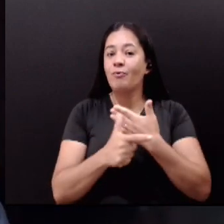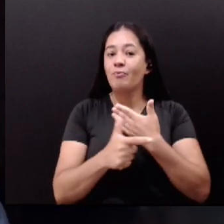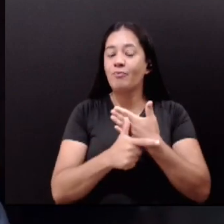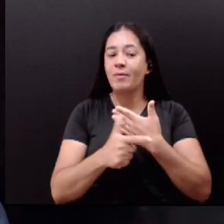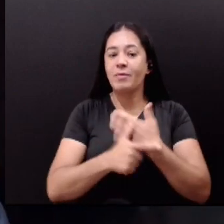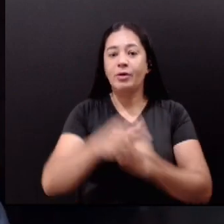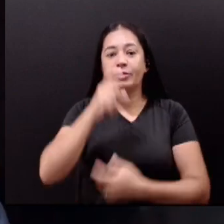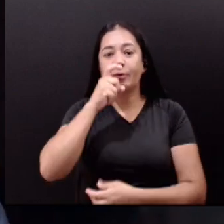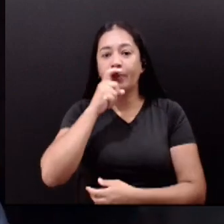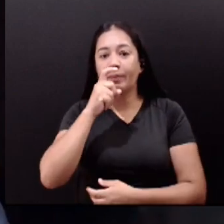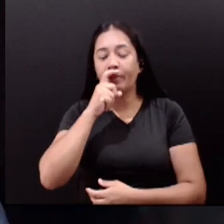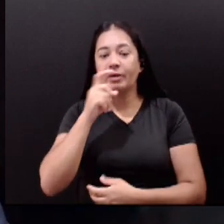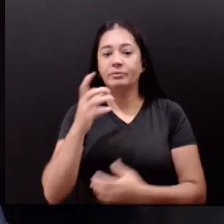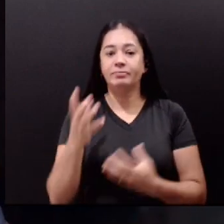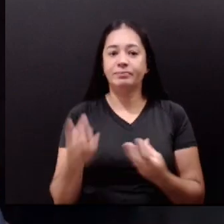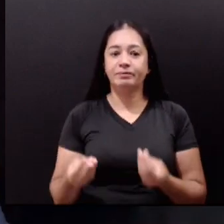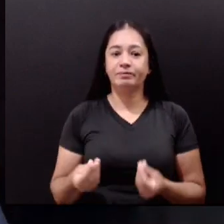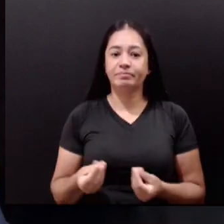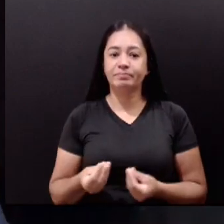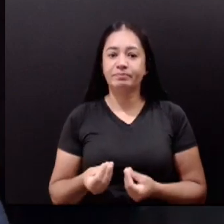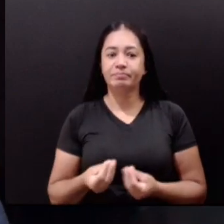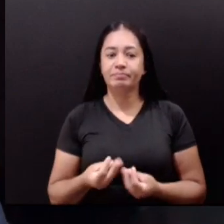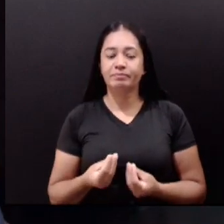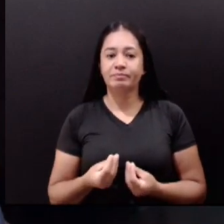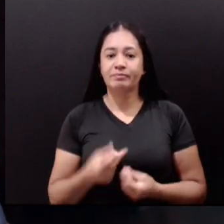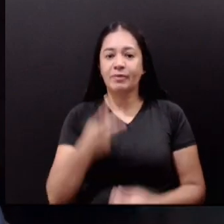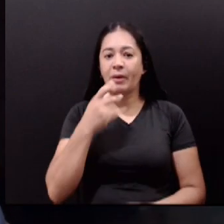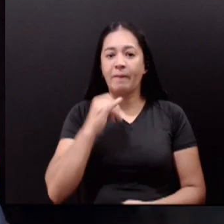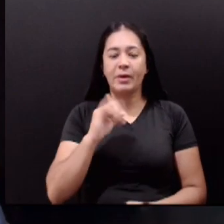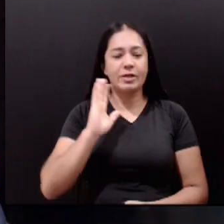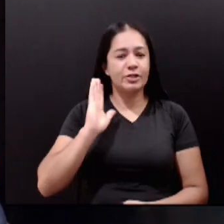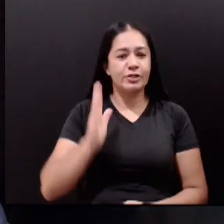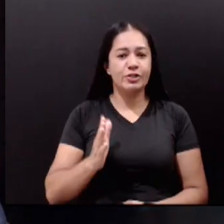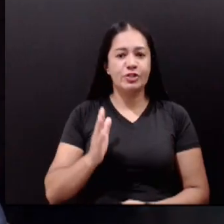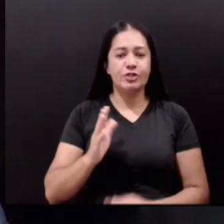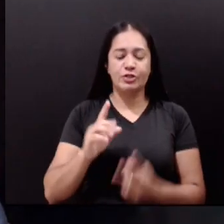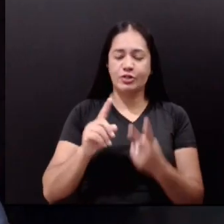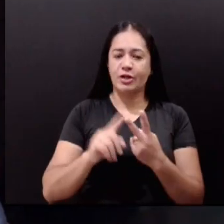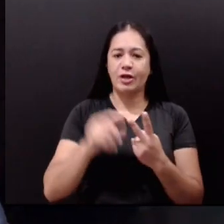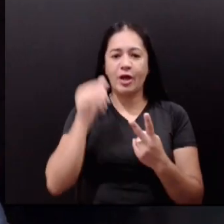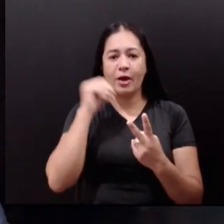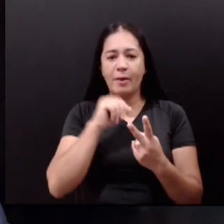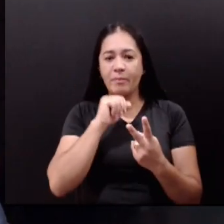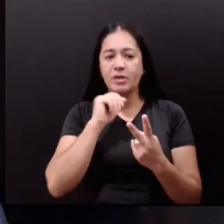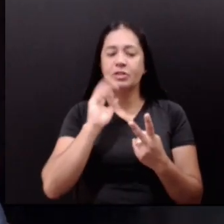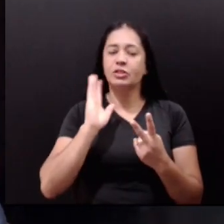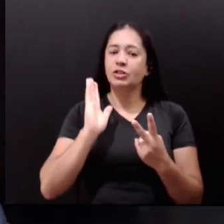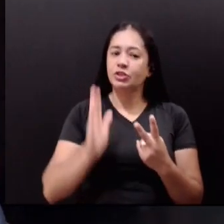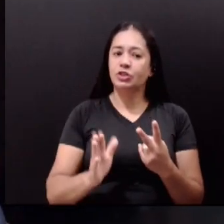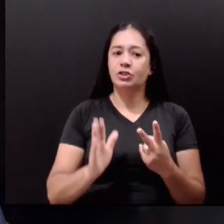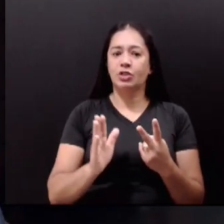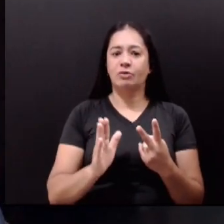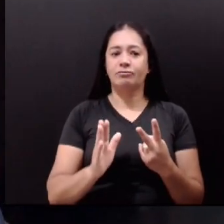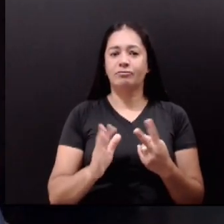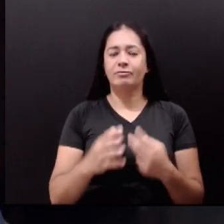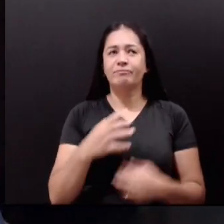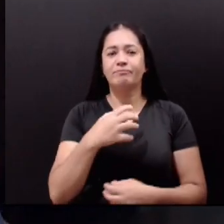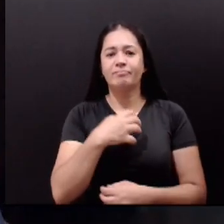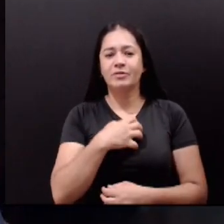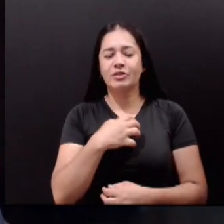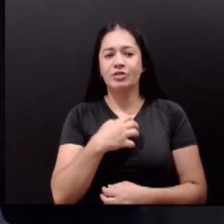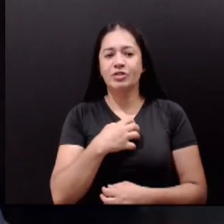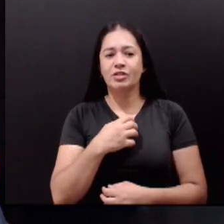e o pai já carrega, né, o pai e a mãe, né, os pais carregam já esse sentimento de que sempre poderíamos